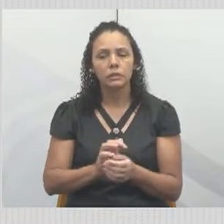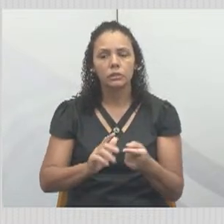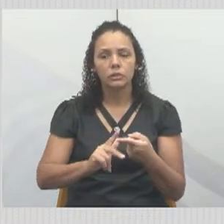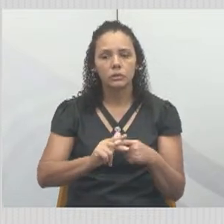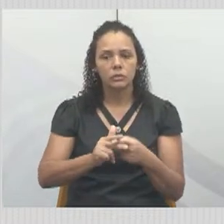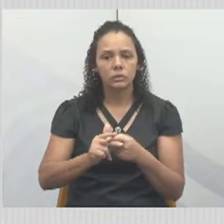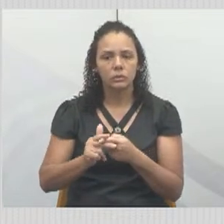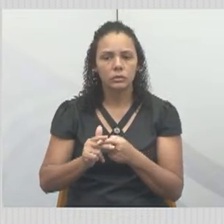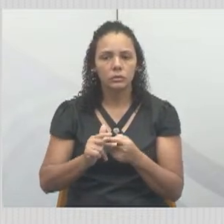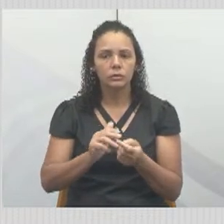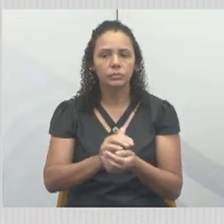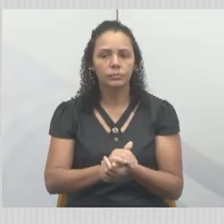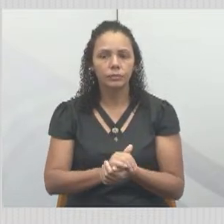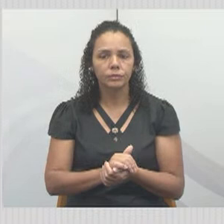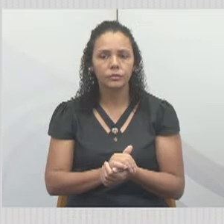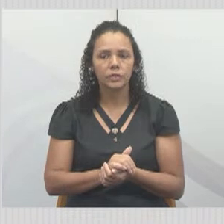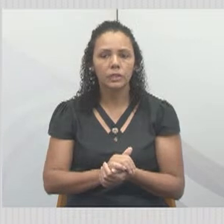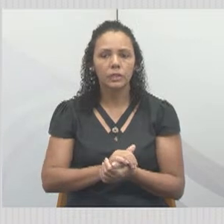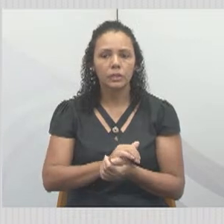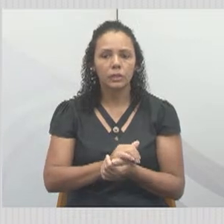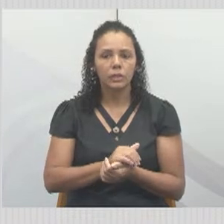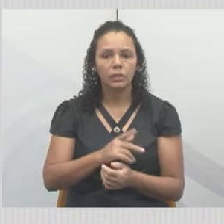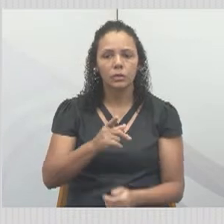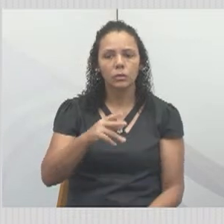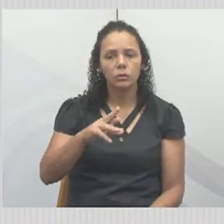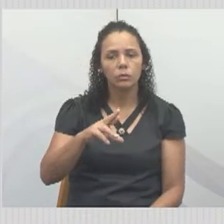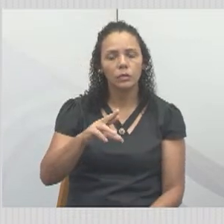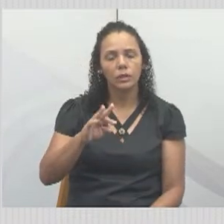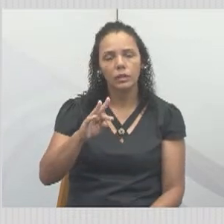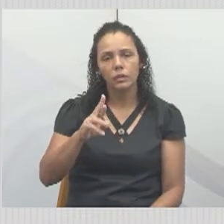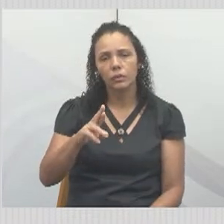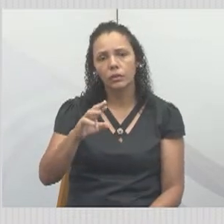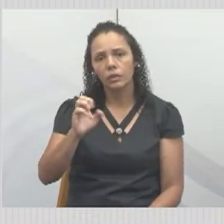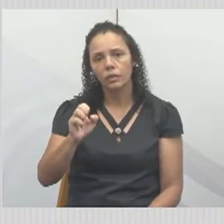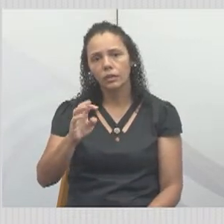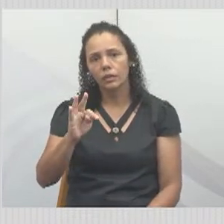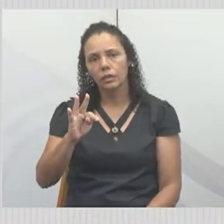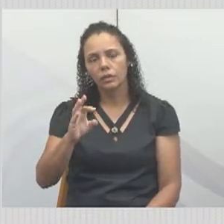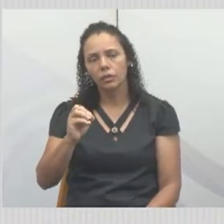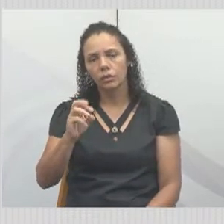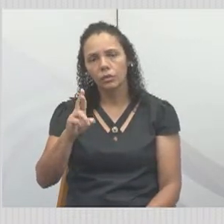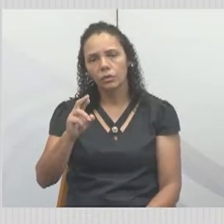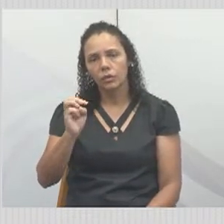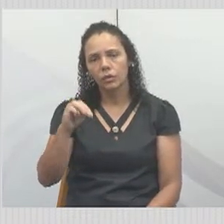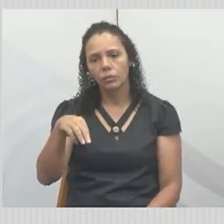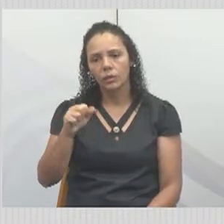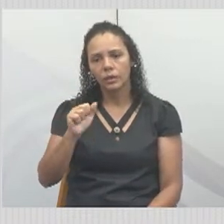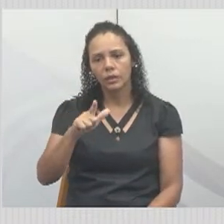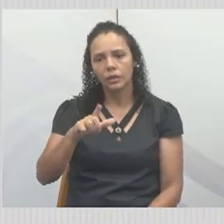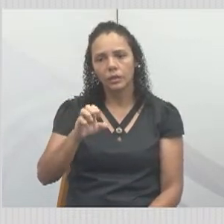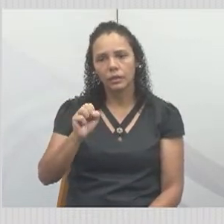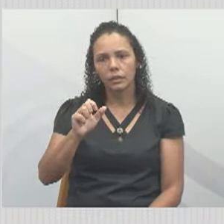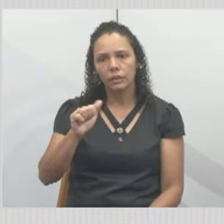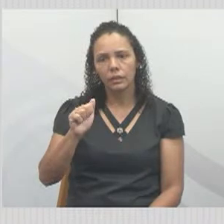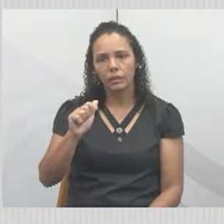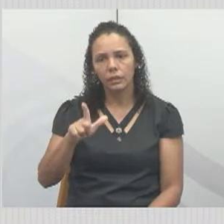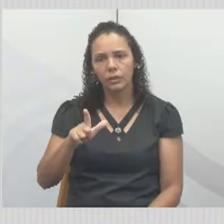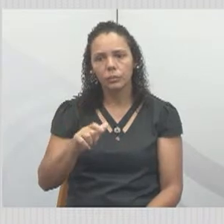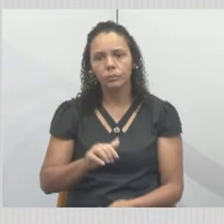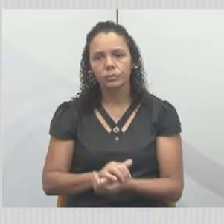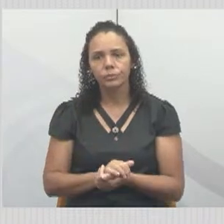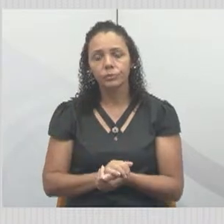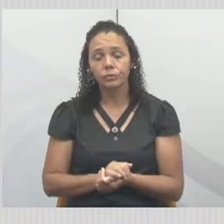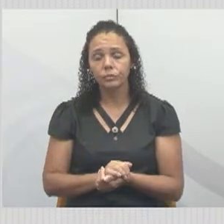fundiária de núcleos de interesse social, o programa Reforma Legal e o programa Planta Popular.